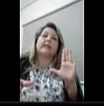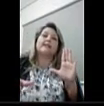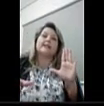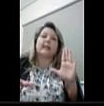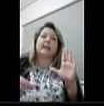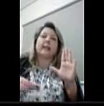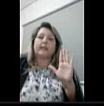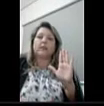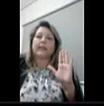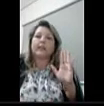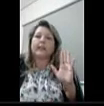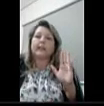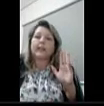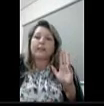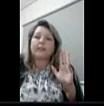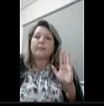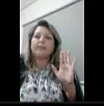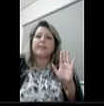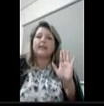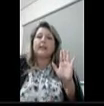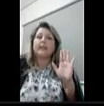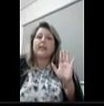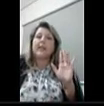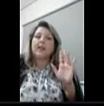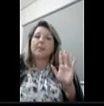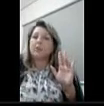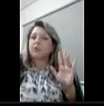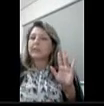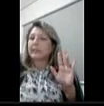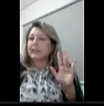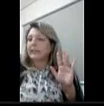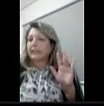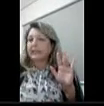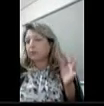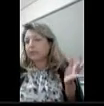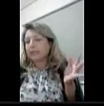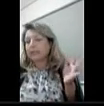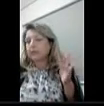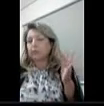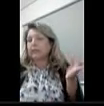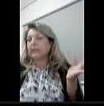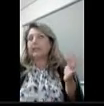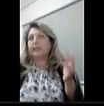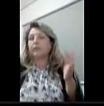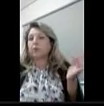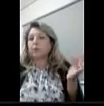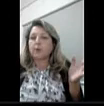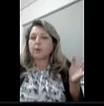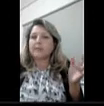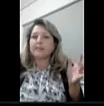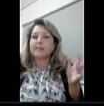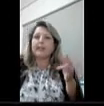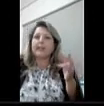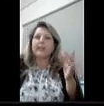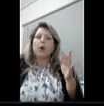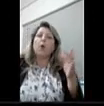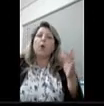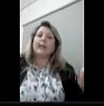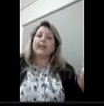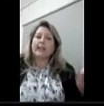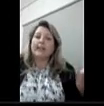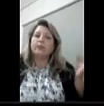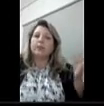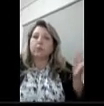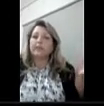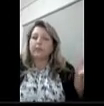nessa tarefa? Eu tenho a tarefa para fazer, eu posso treinar a leitura, lendo um livro, alguma coisa assim, ou